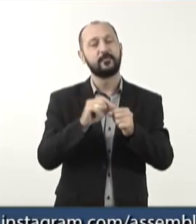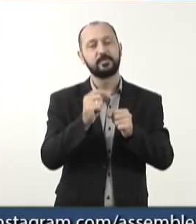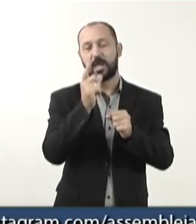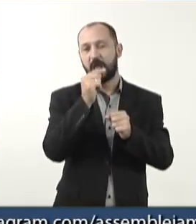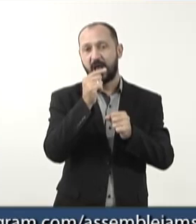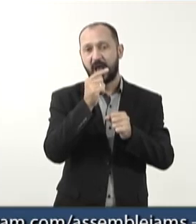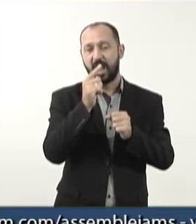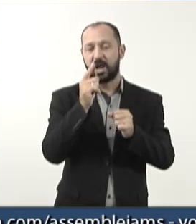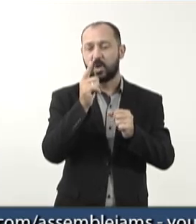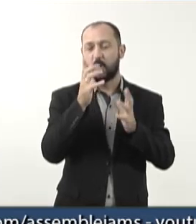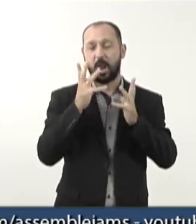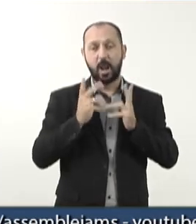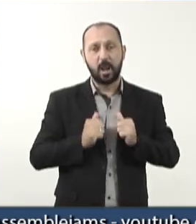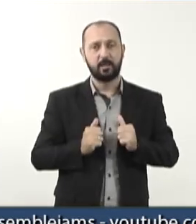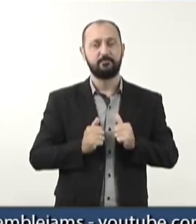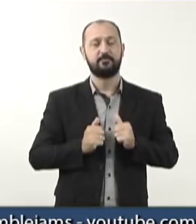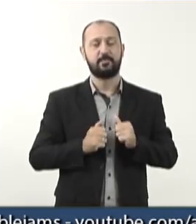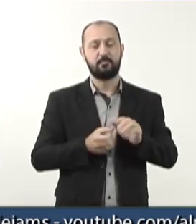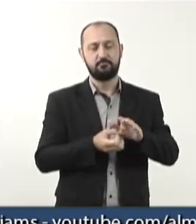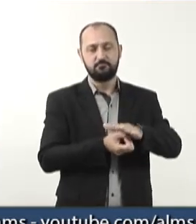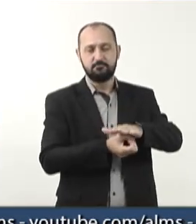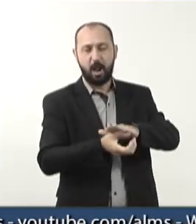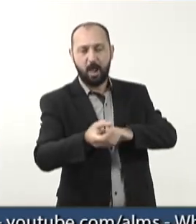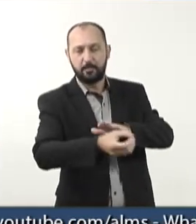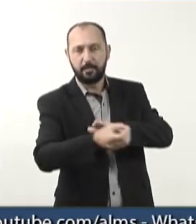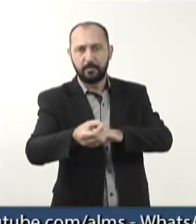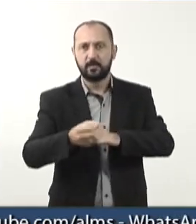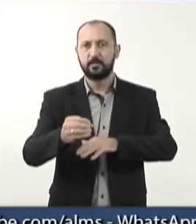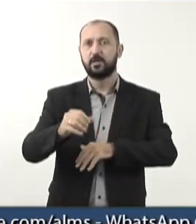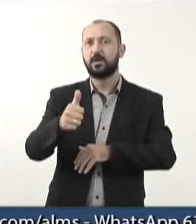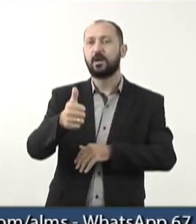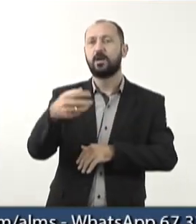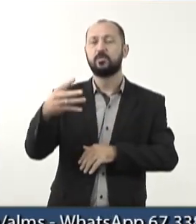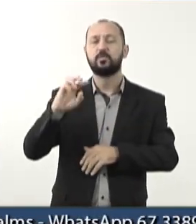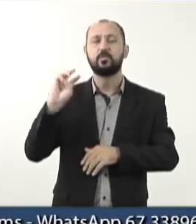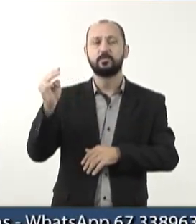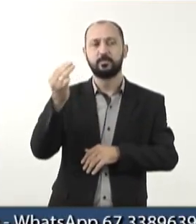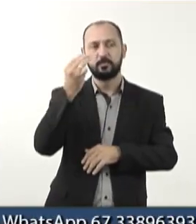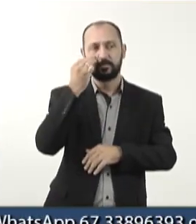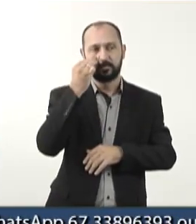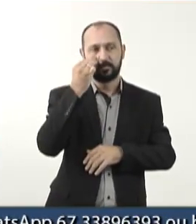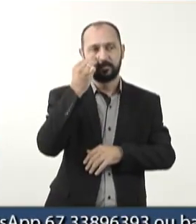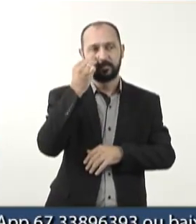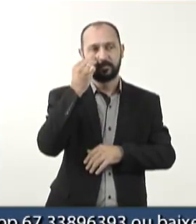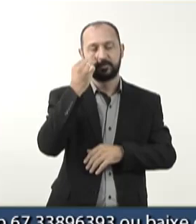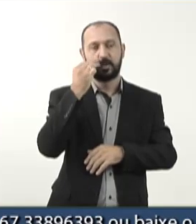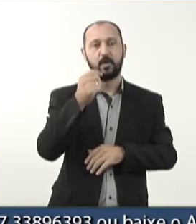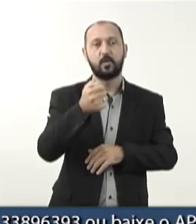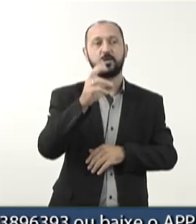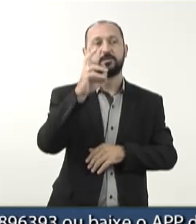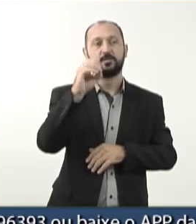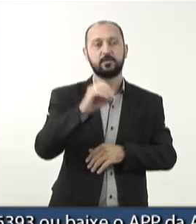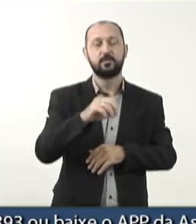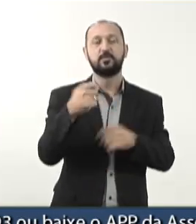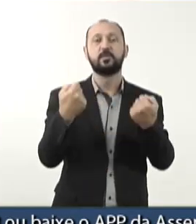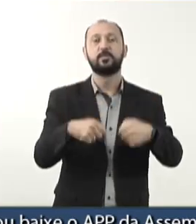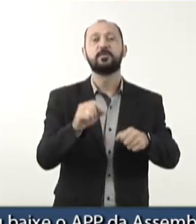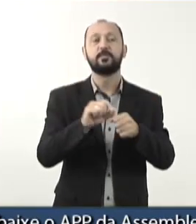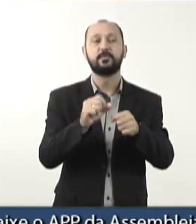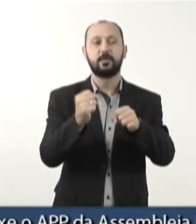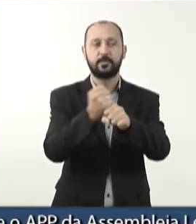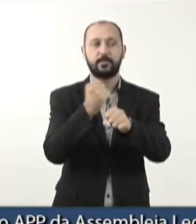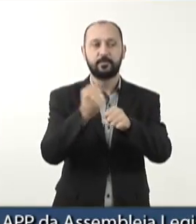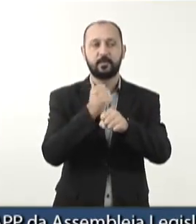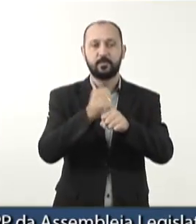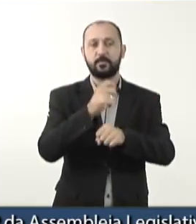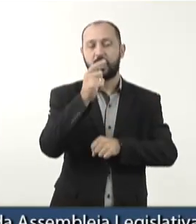água potável. Então, os 14 milhões do Geraldo Rezende, ele já é quase 50% do que é necessário para